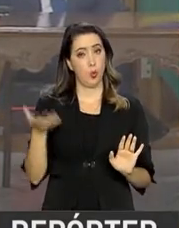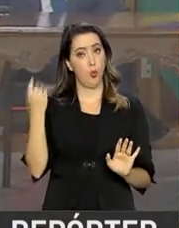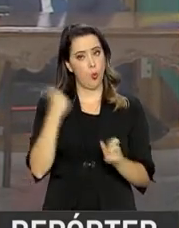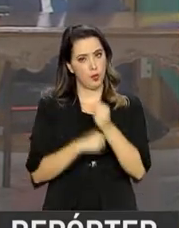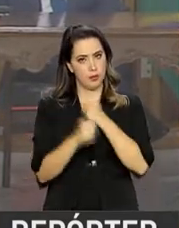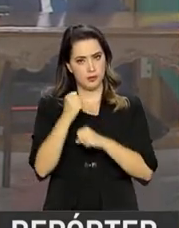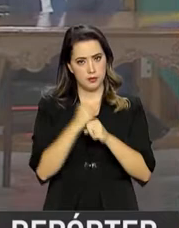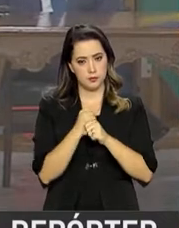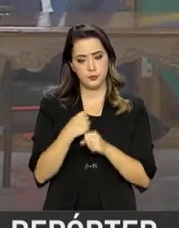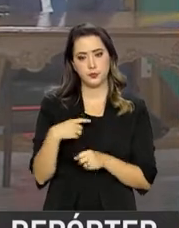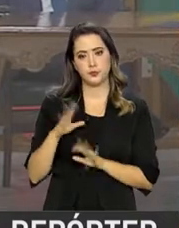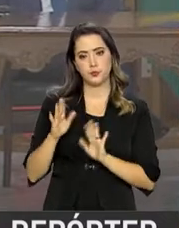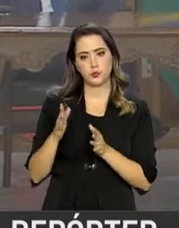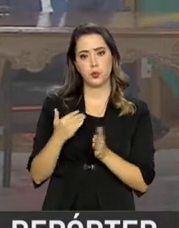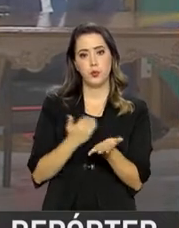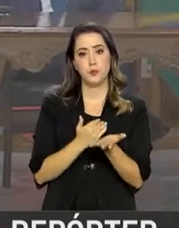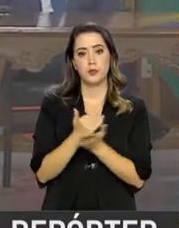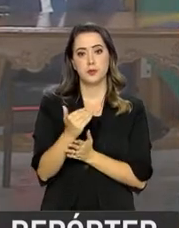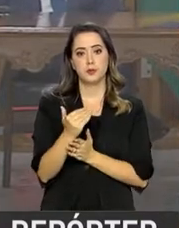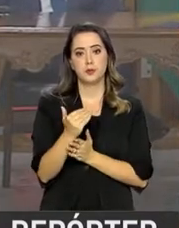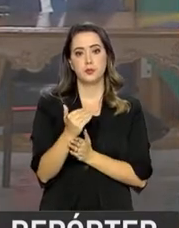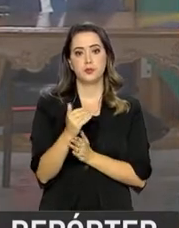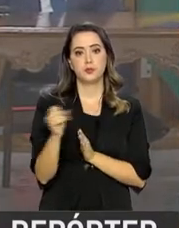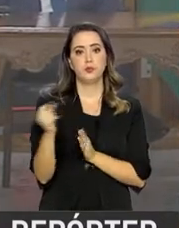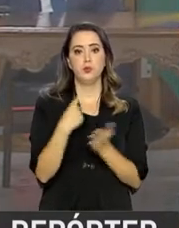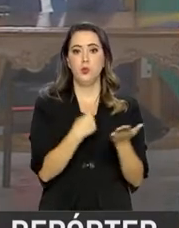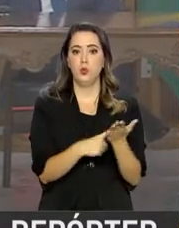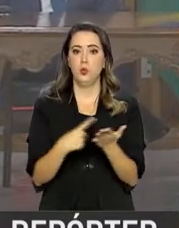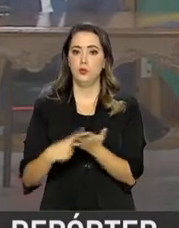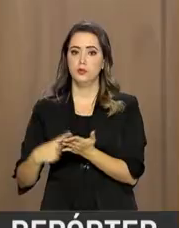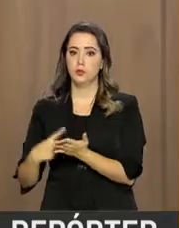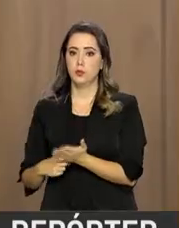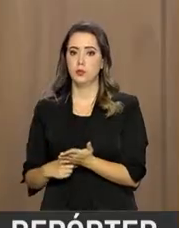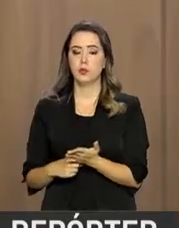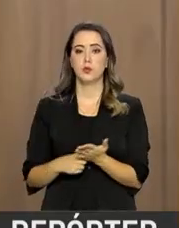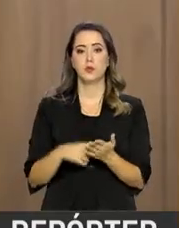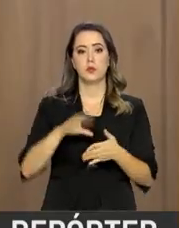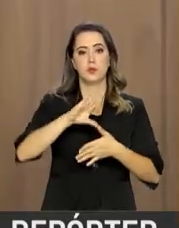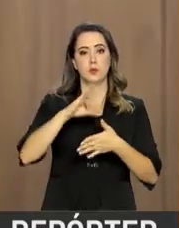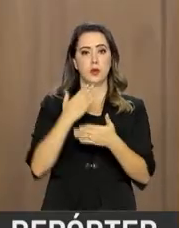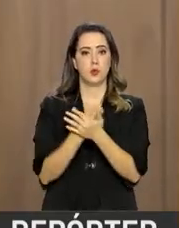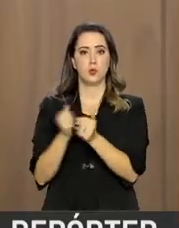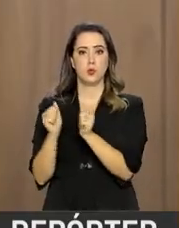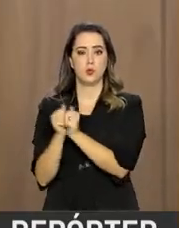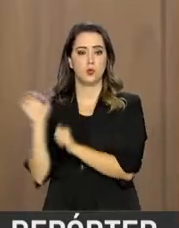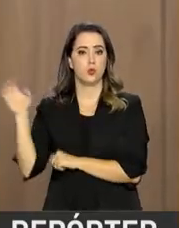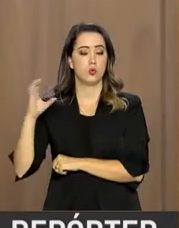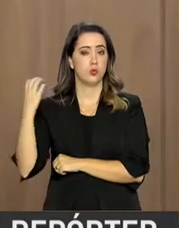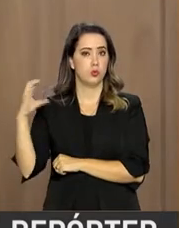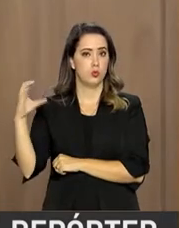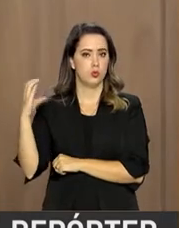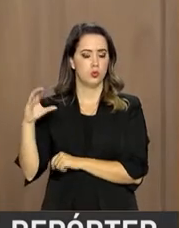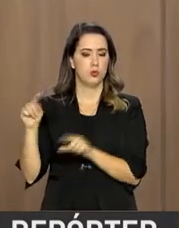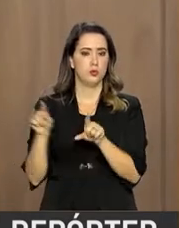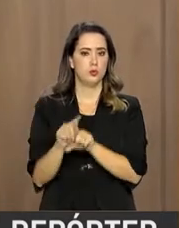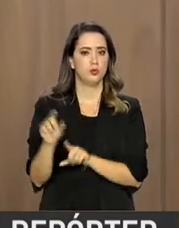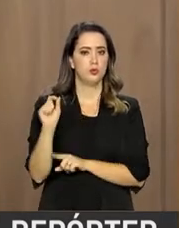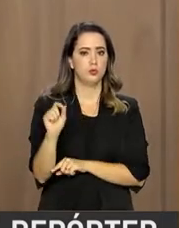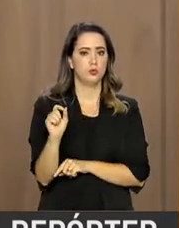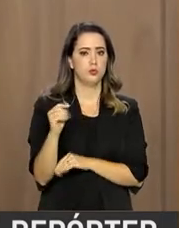passado entrou em vigor o novo acordo comercial mercosul colômbia este acordo